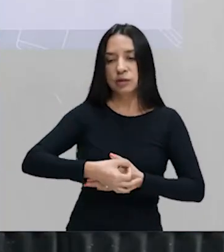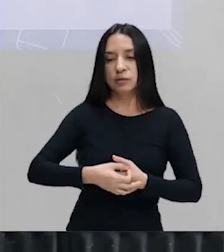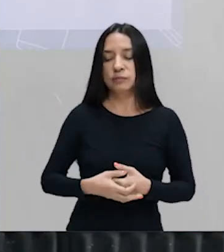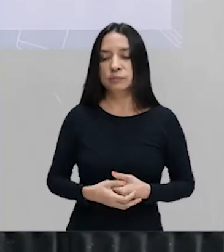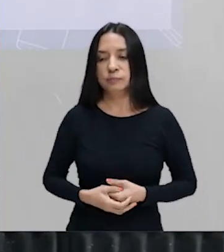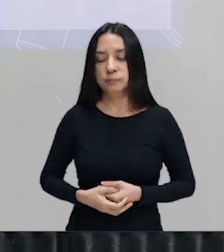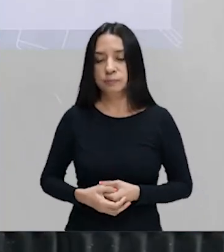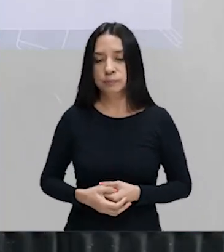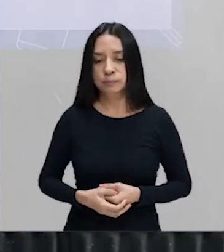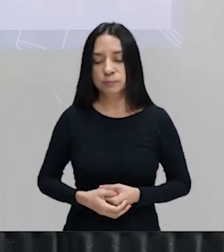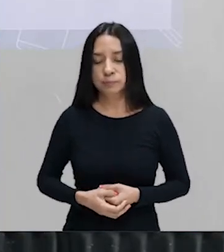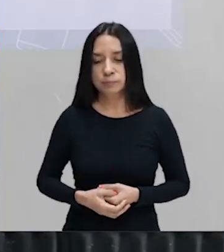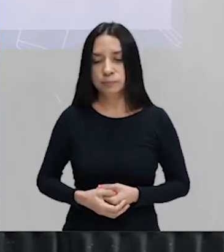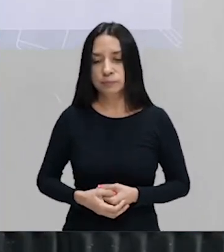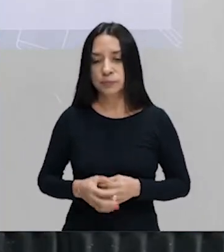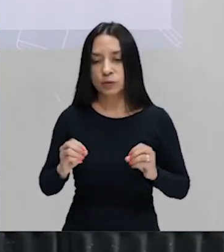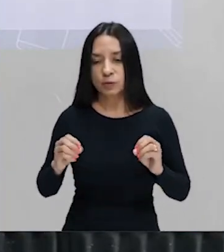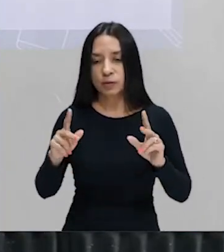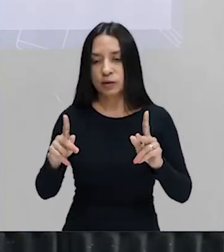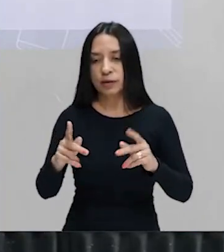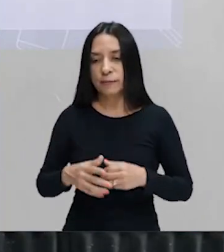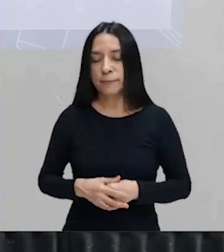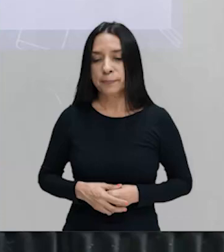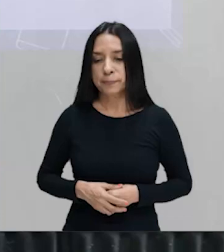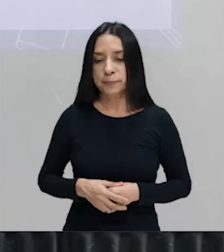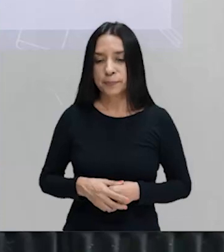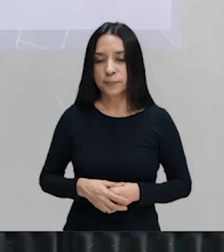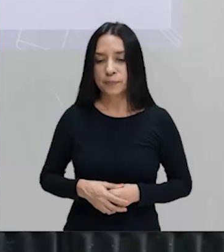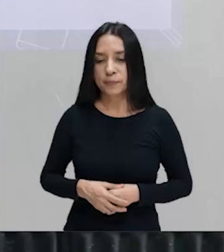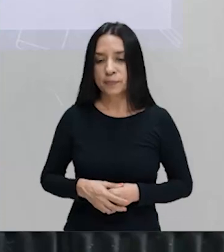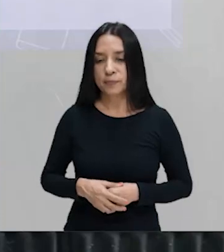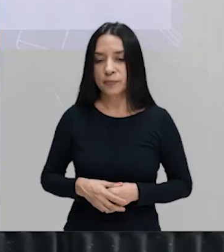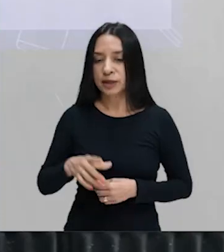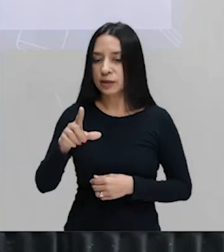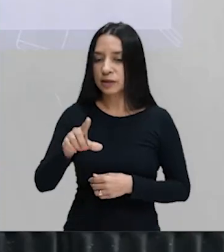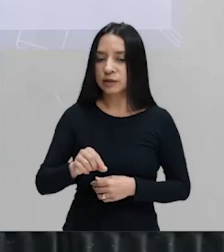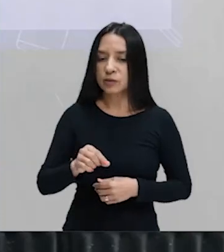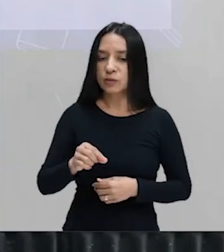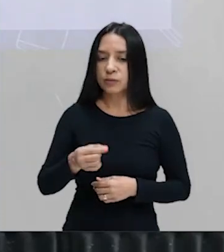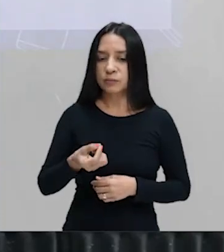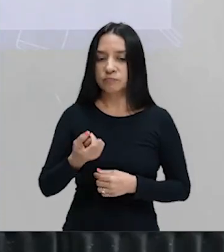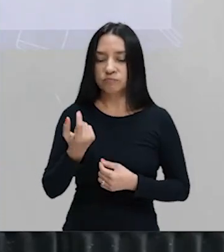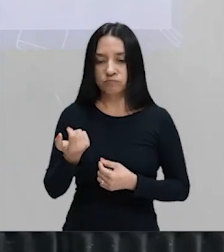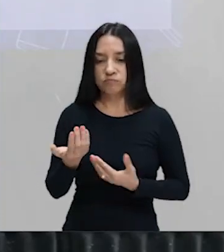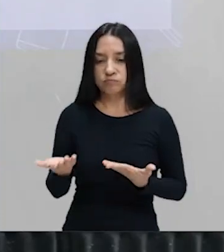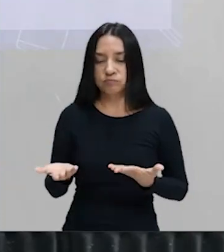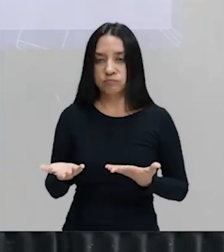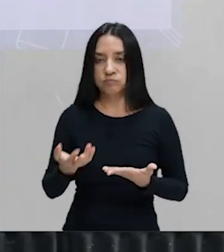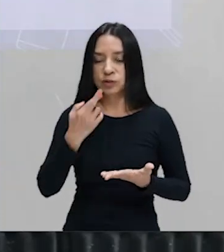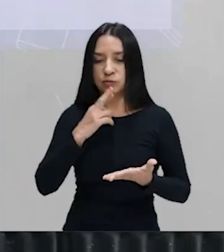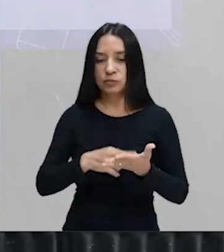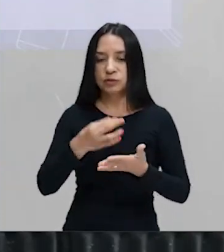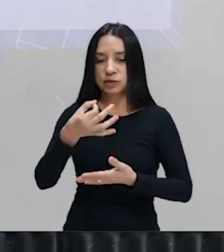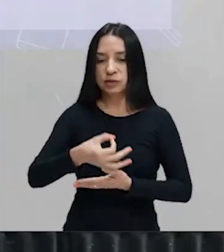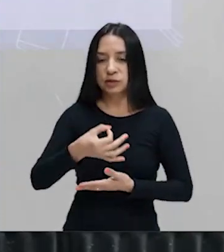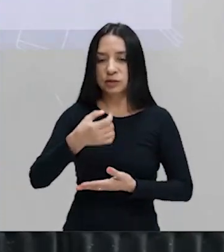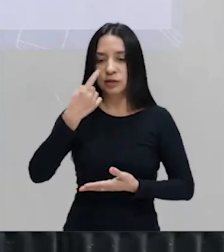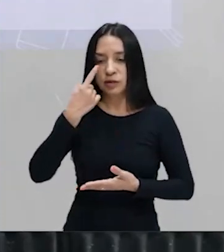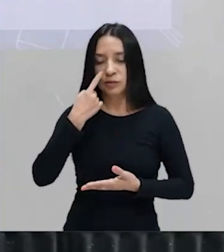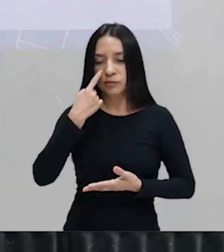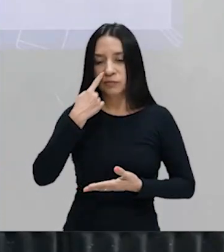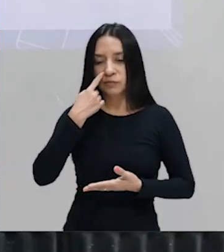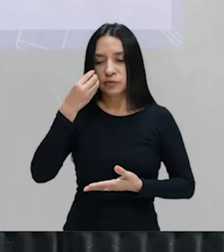originário em Pitágoras, os números, correto? Marco para você aí, beleza pura? Show de bola? Veja só que a